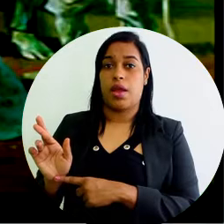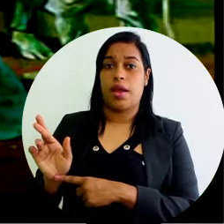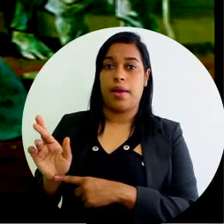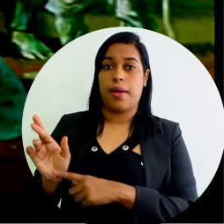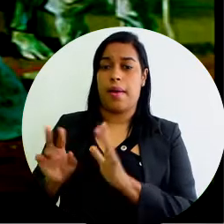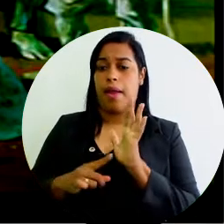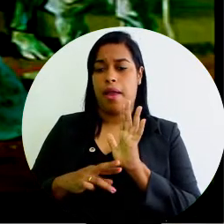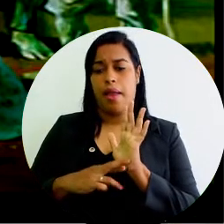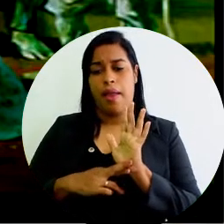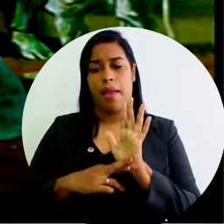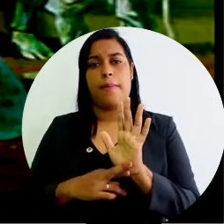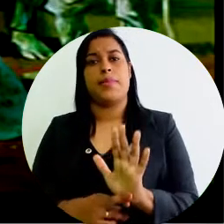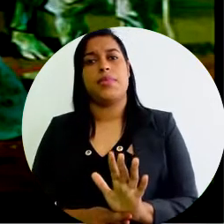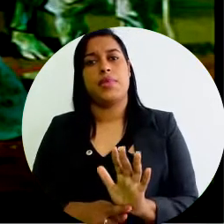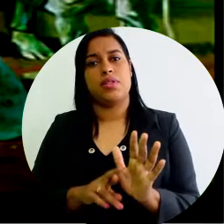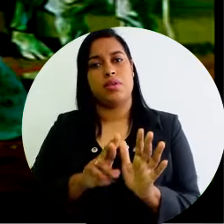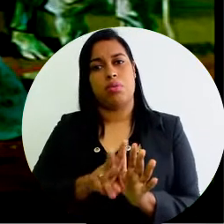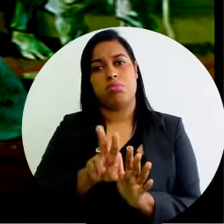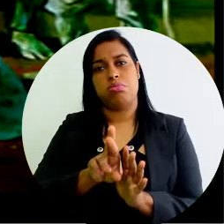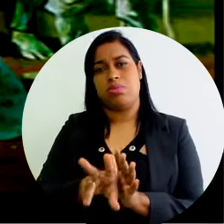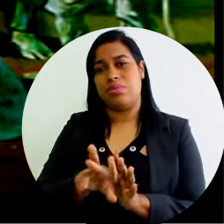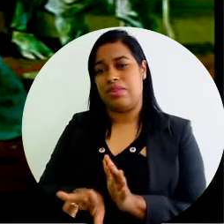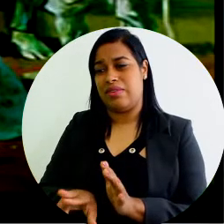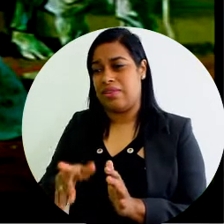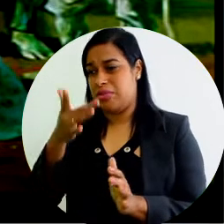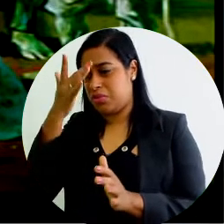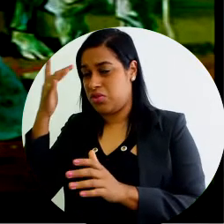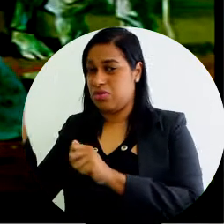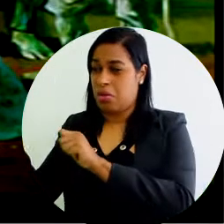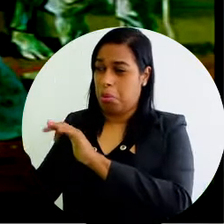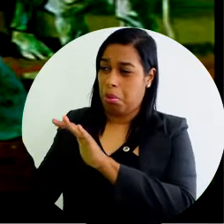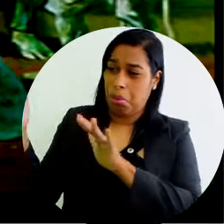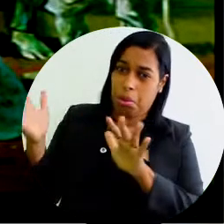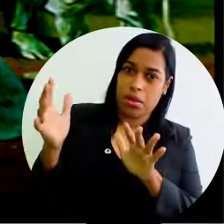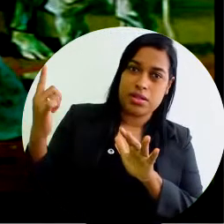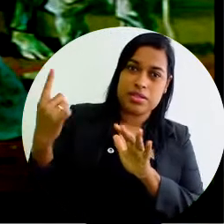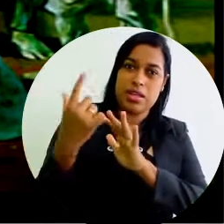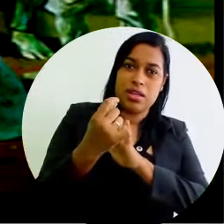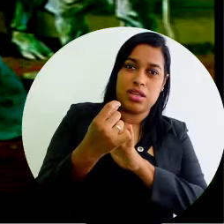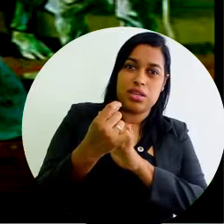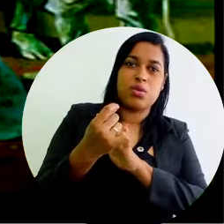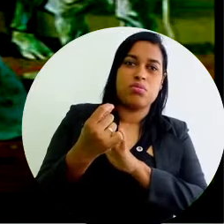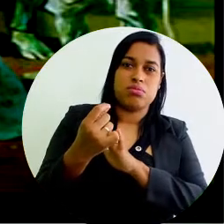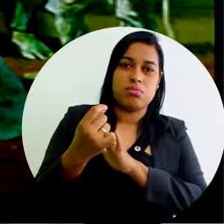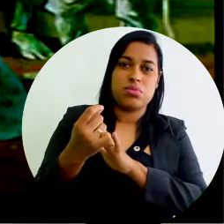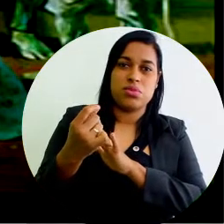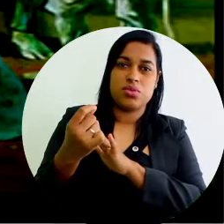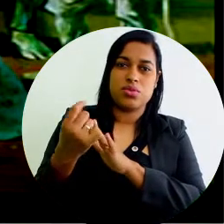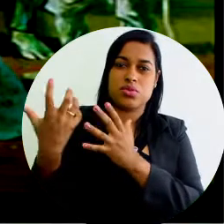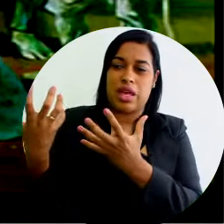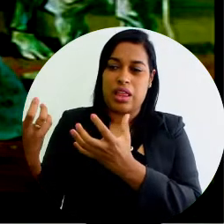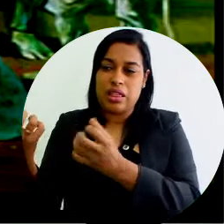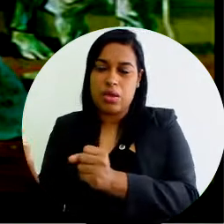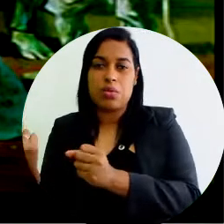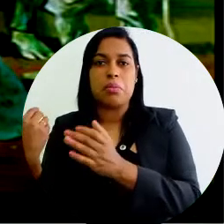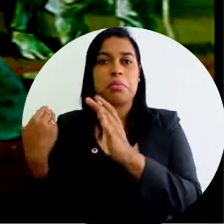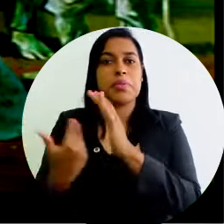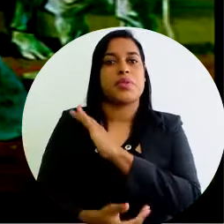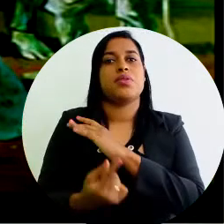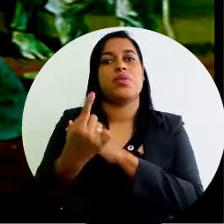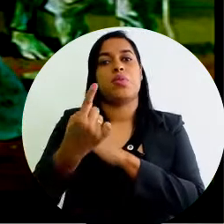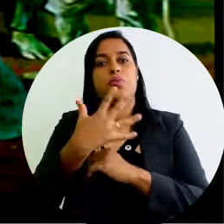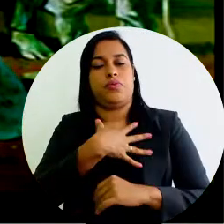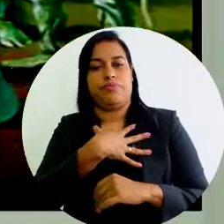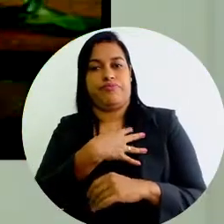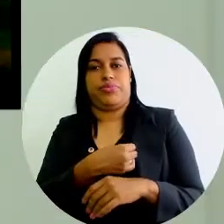representação de uma série de retirantes que possivelmente em seu trajeto perdeu um